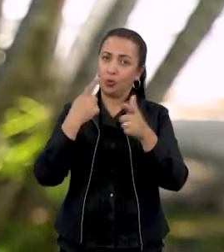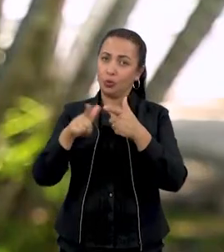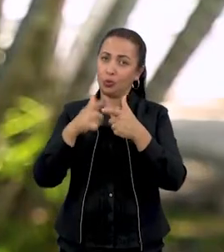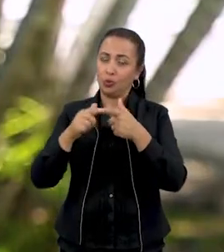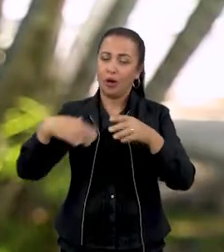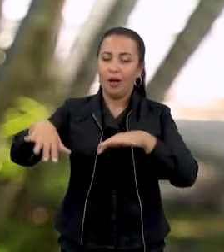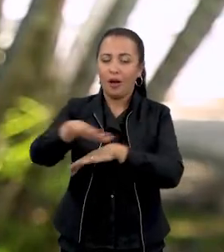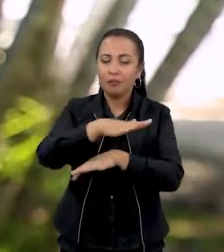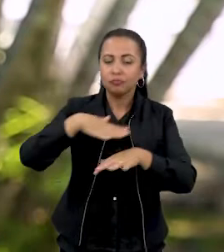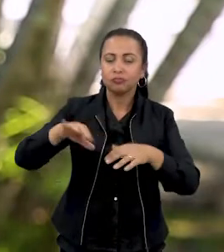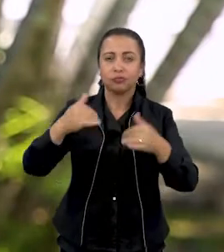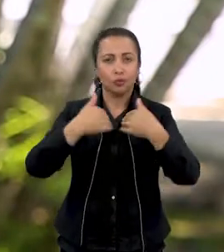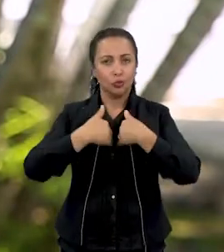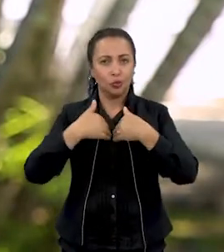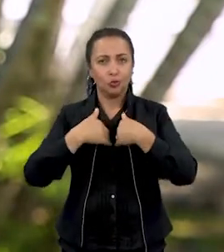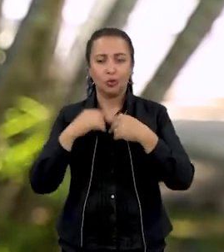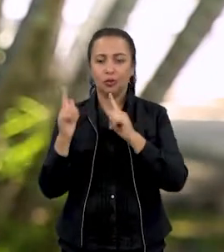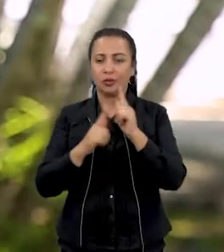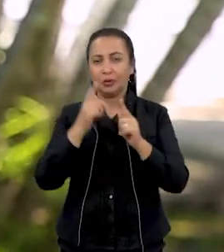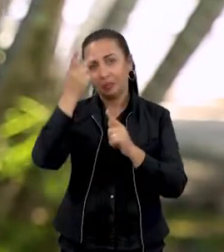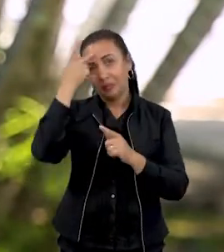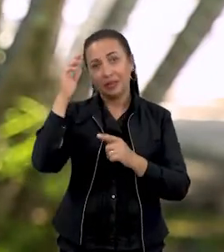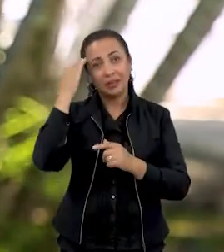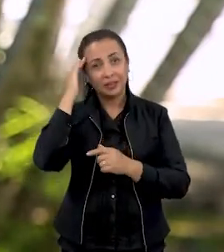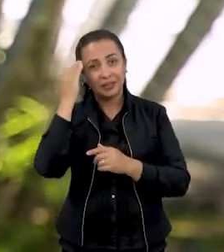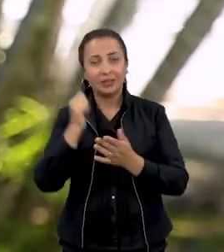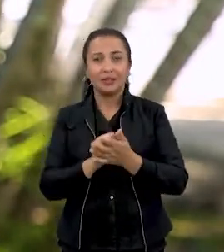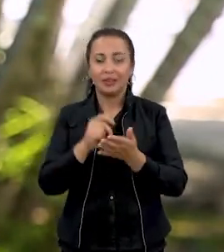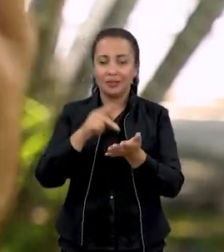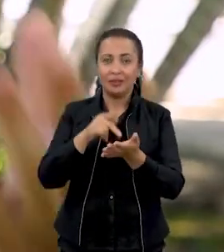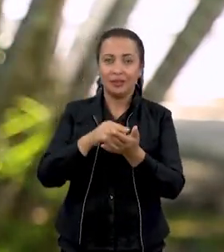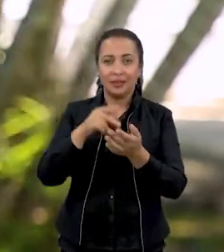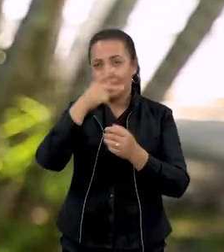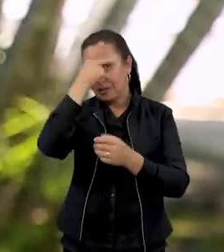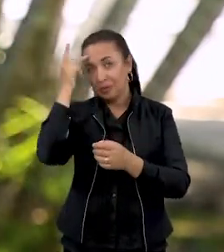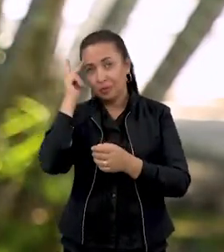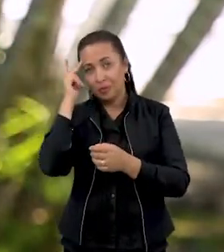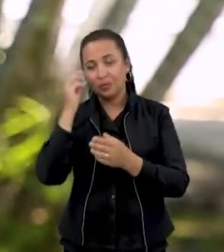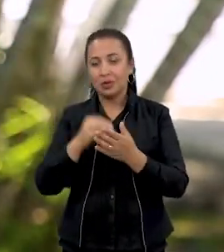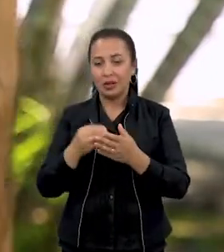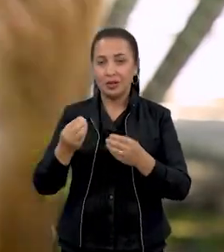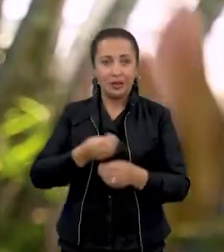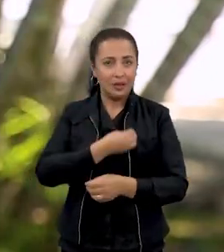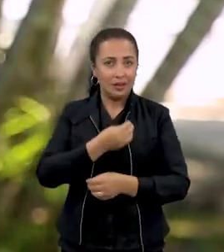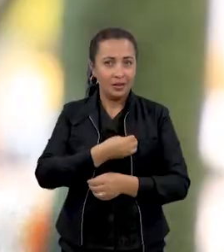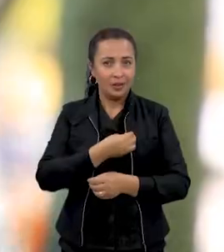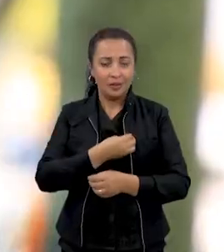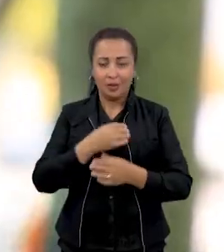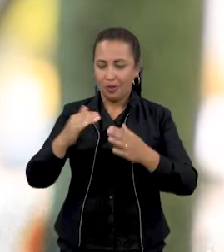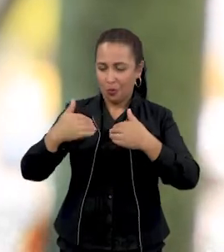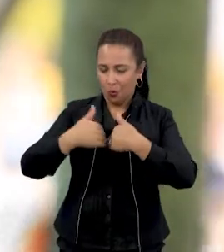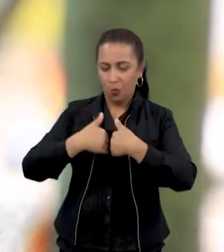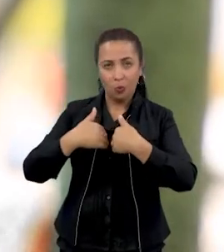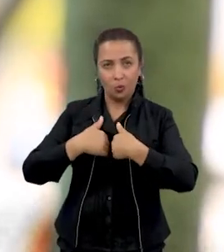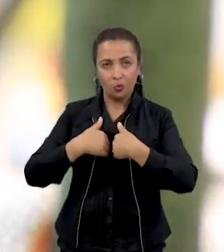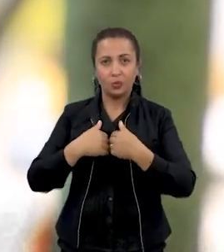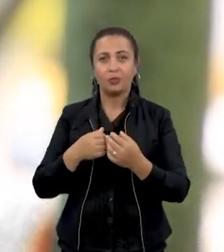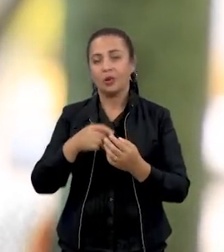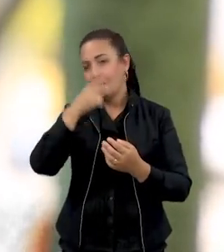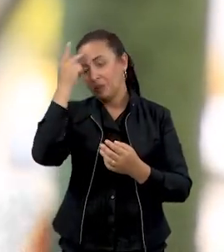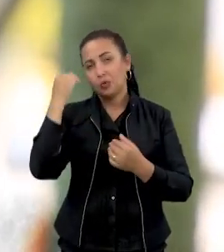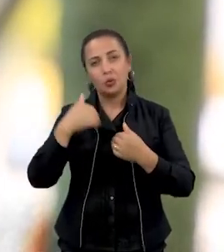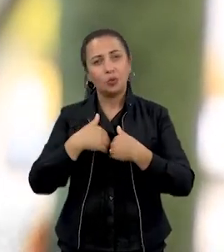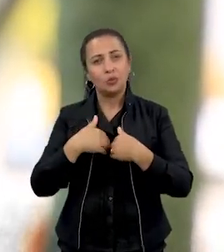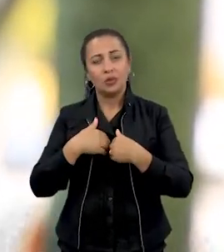nas questões, né, que envolviam o autismo de uma forma geral, para entender tanto a realidade das pessoas que convivem com autismo e com pessoas com